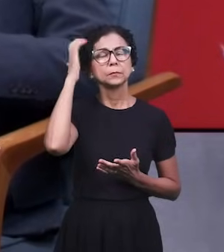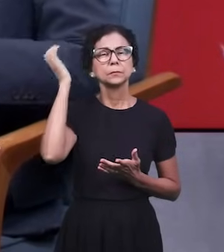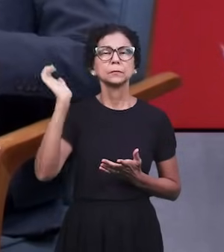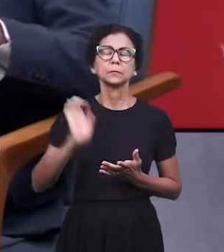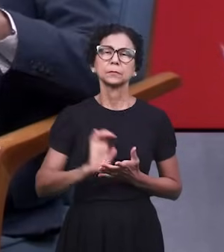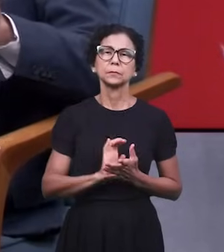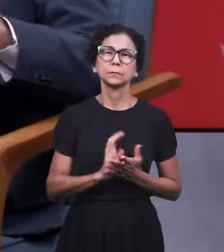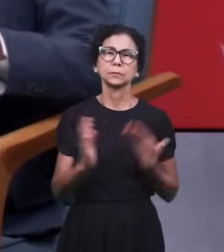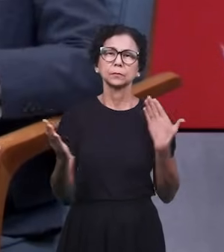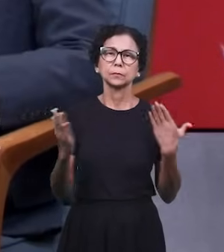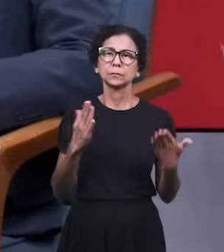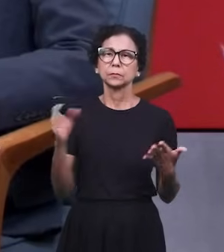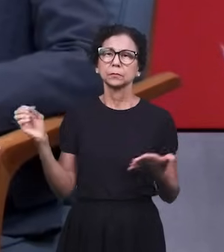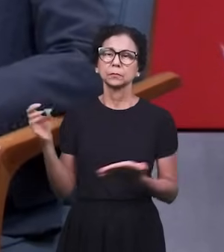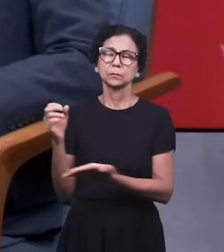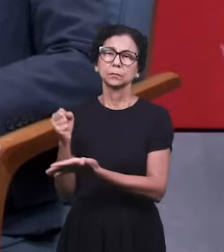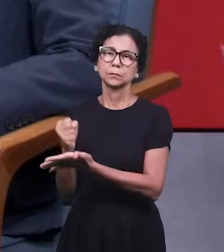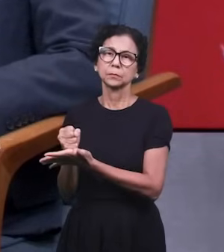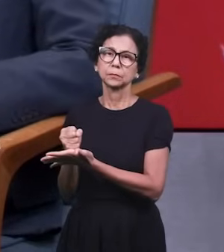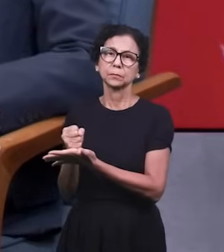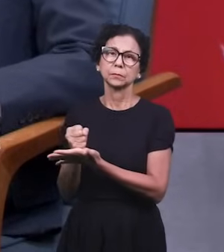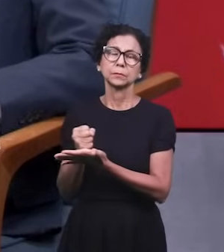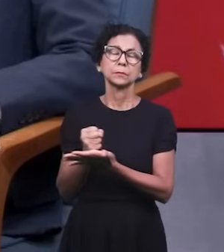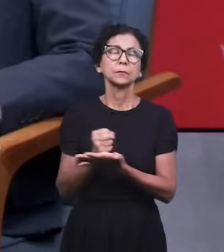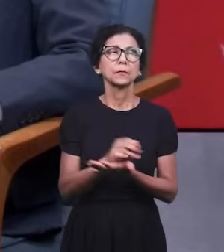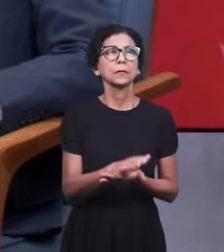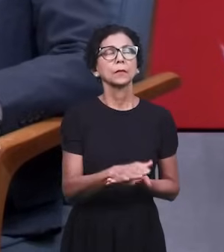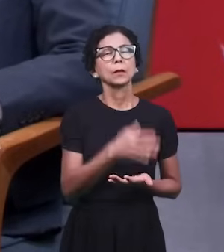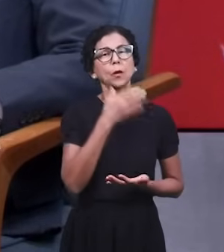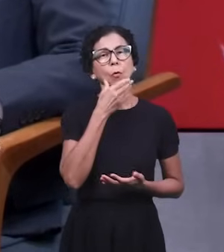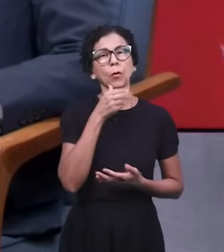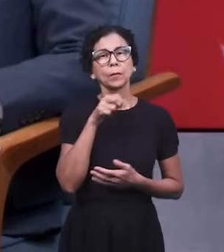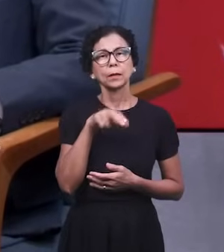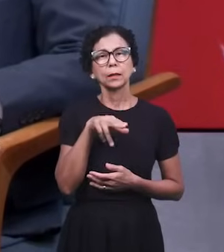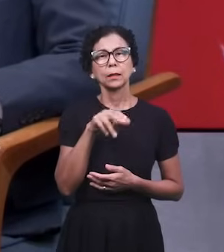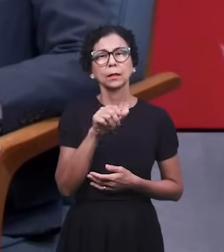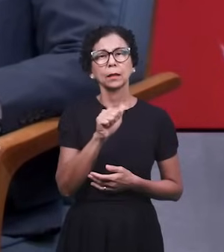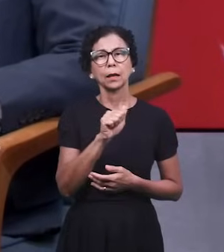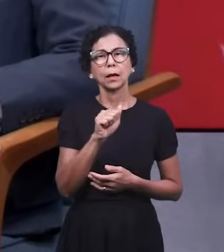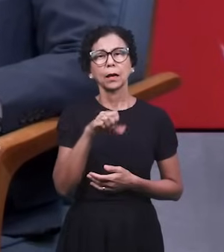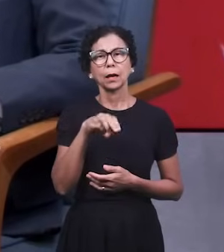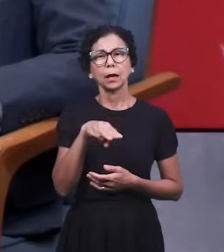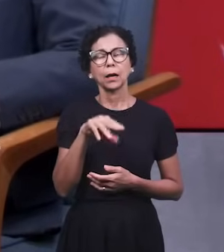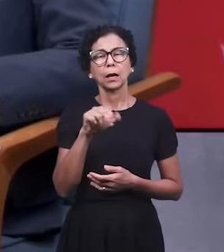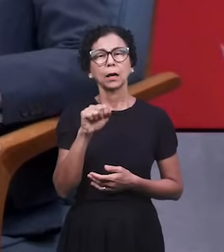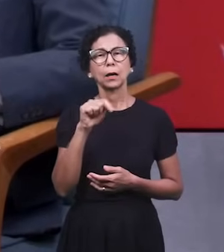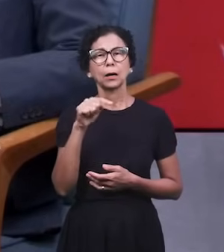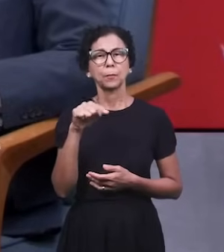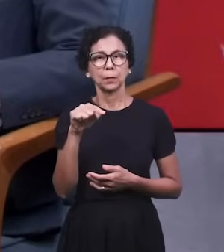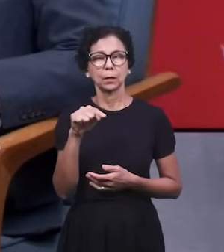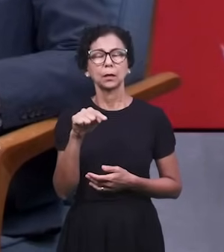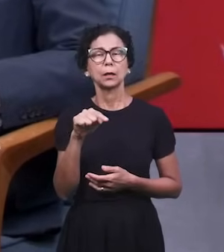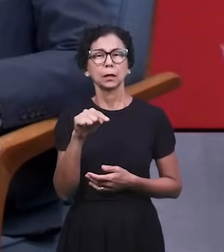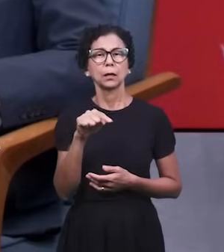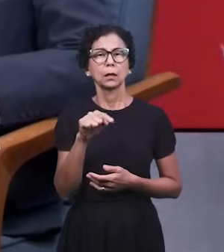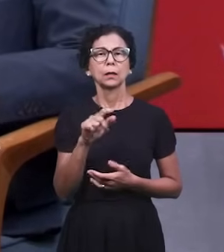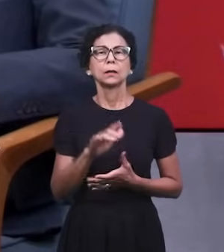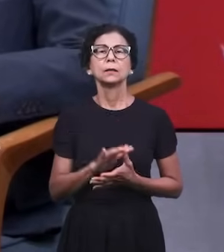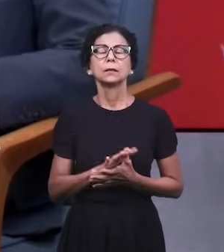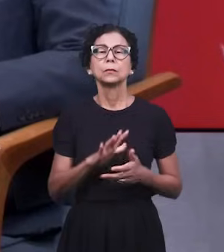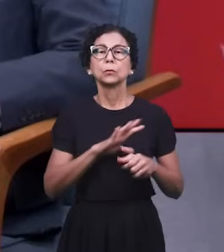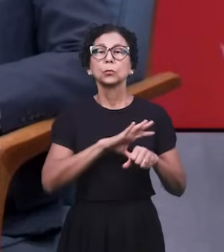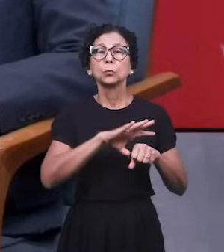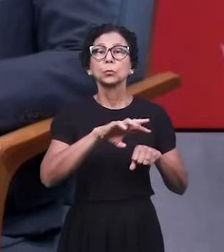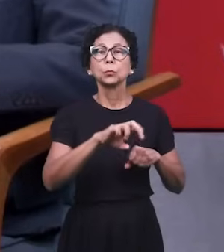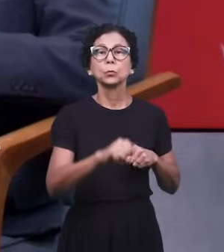Novo Testamento. Vamos pegar a cura de Naamã, a experiência de Naamã